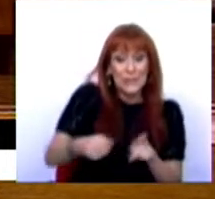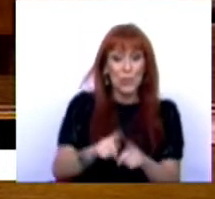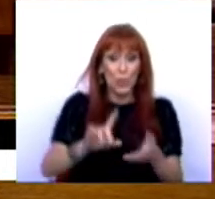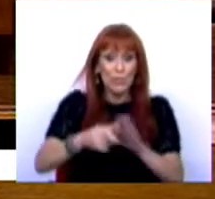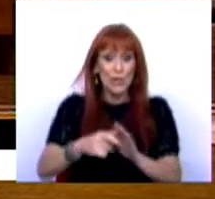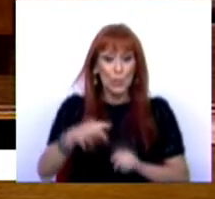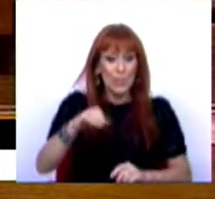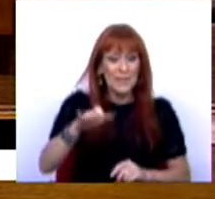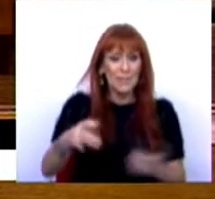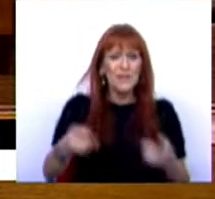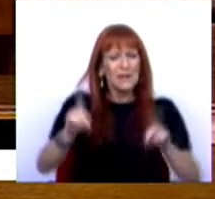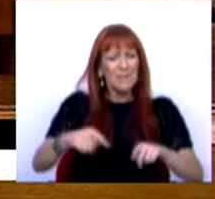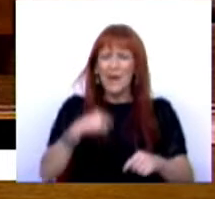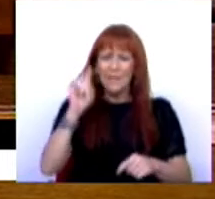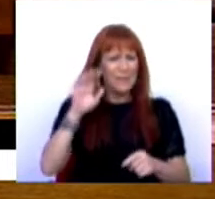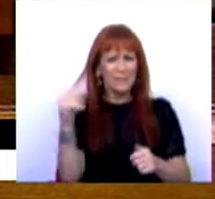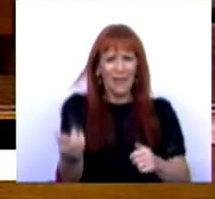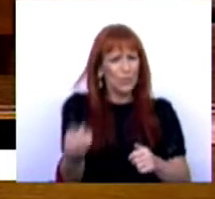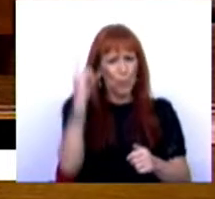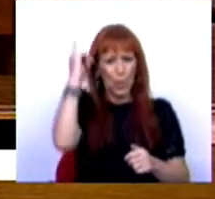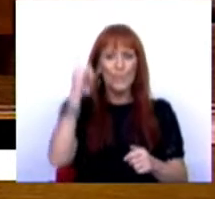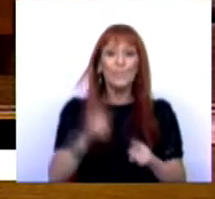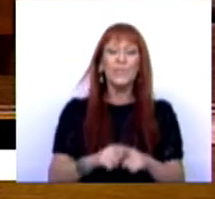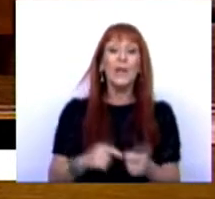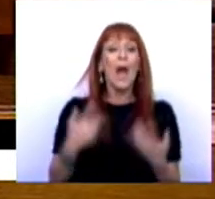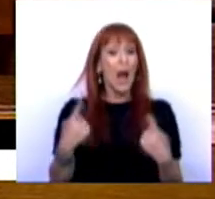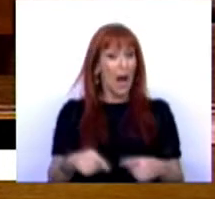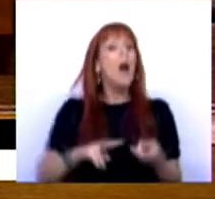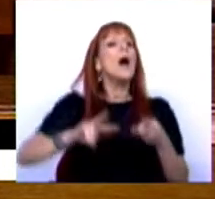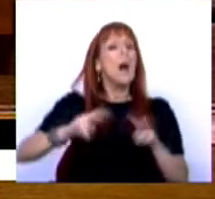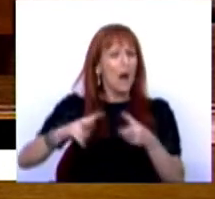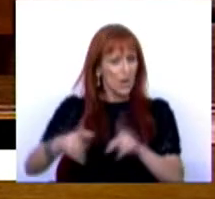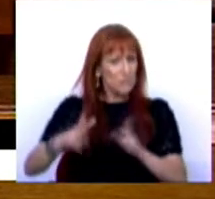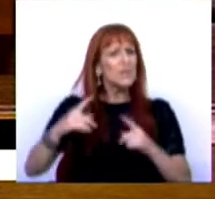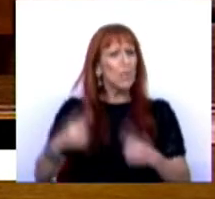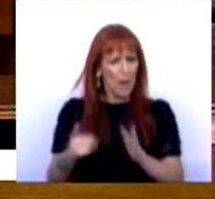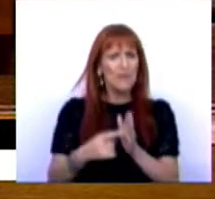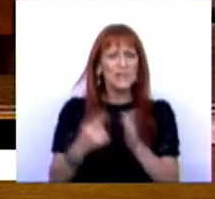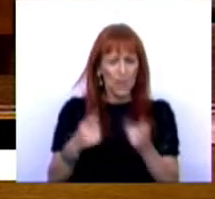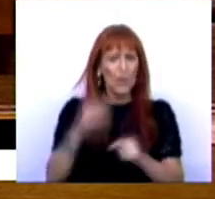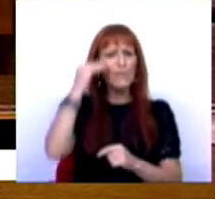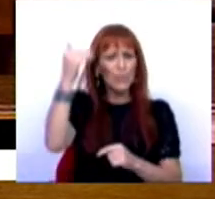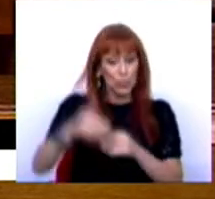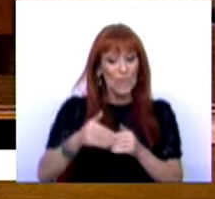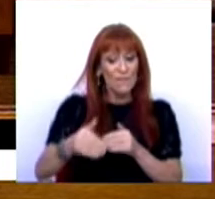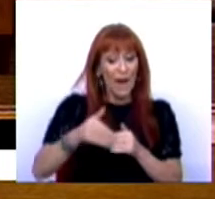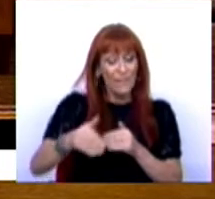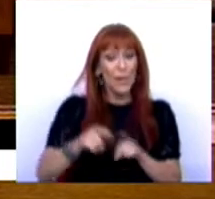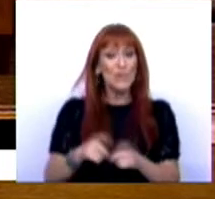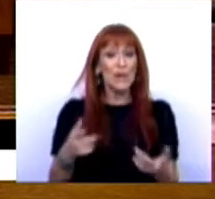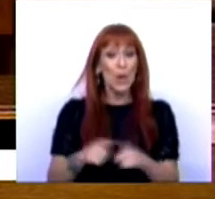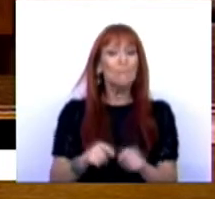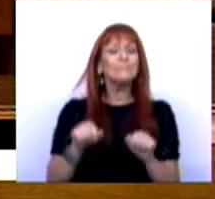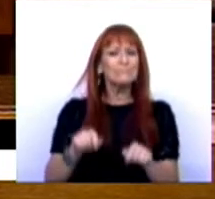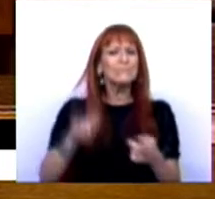projeto do PCP também não valoriza. Mas existem alterações que serão necessárias num futuro muito próximo e que ficaram mesmo